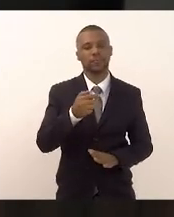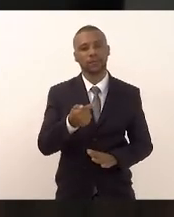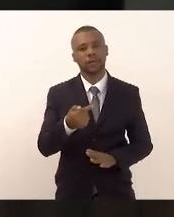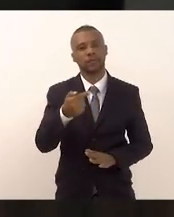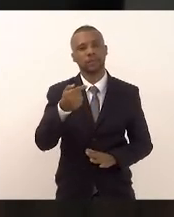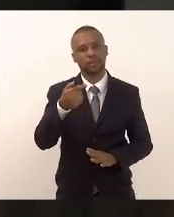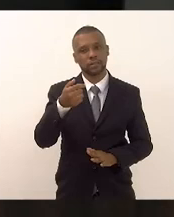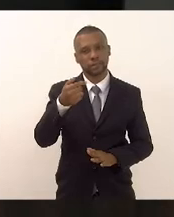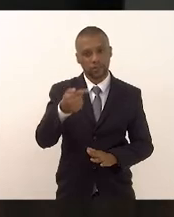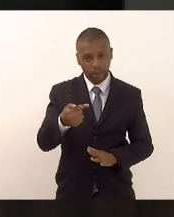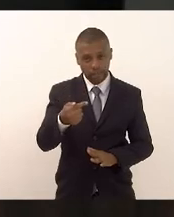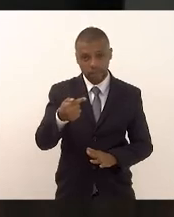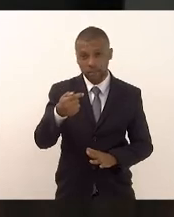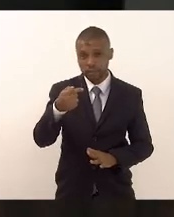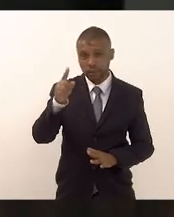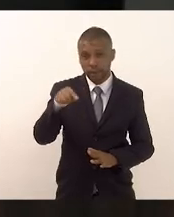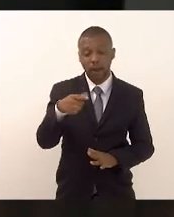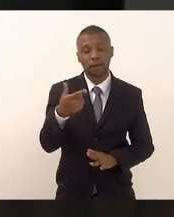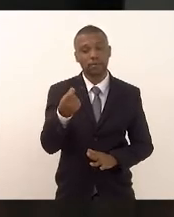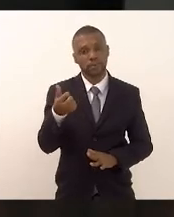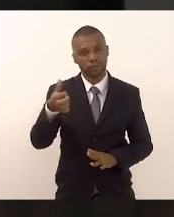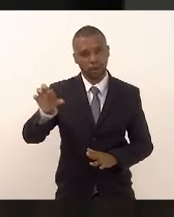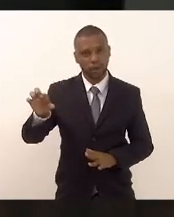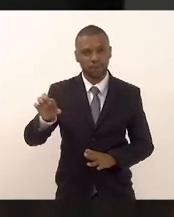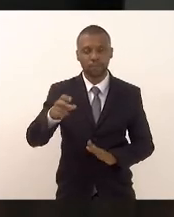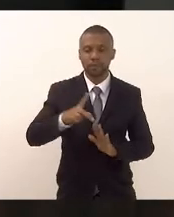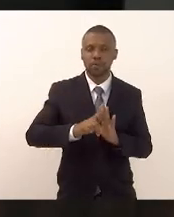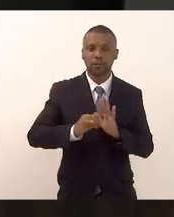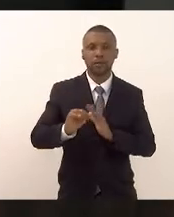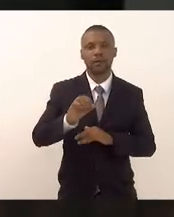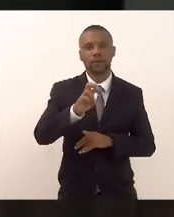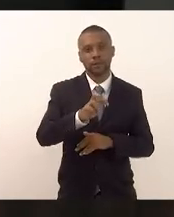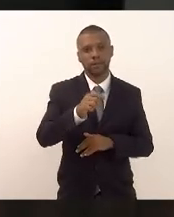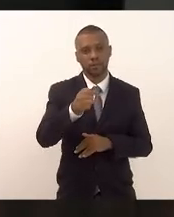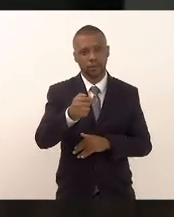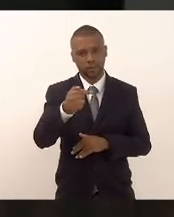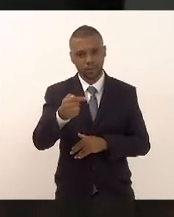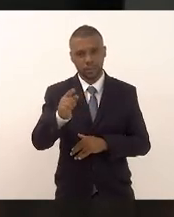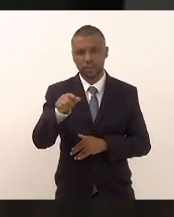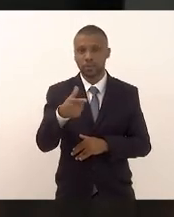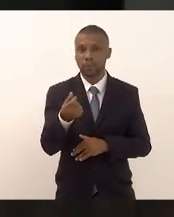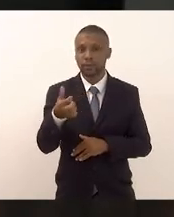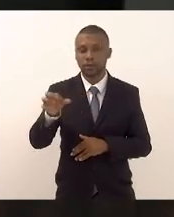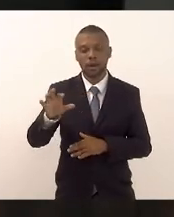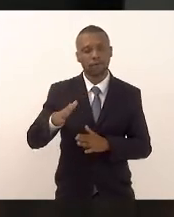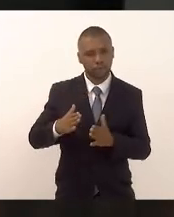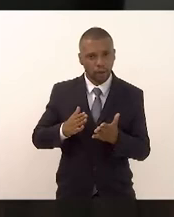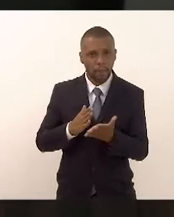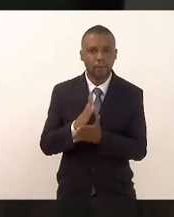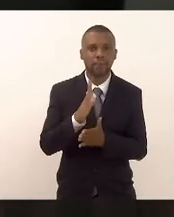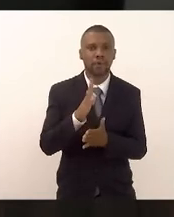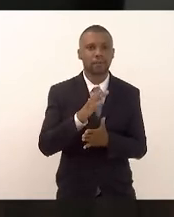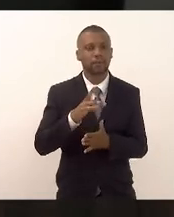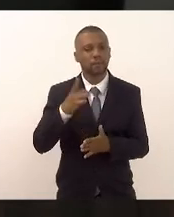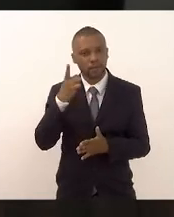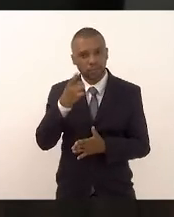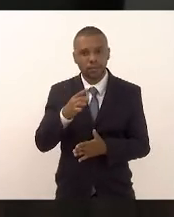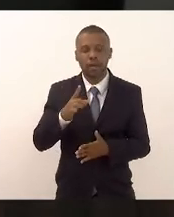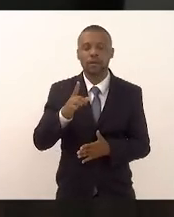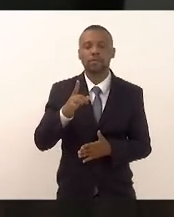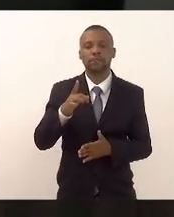de 19. Projeto de lei 579 de 19. Senhores que aprovam, permaneçam como estão. Aprovado, deputado Daniel